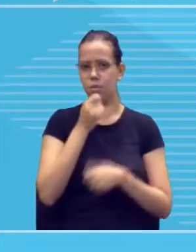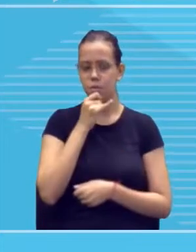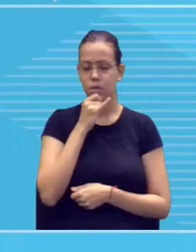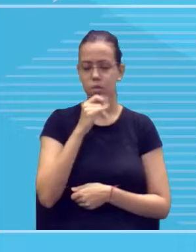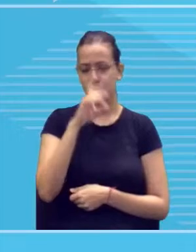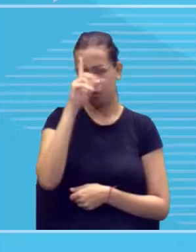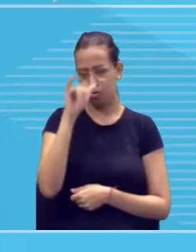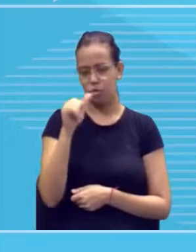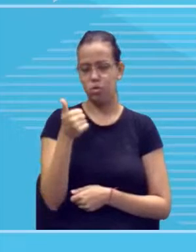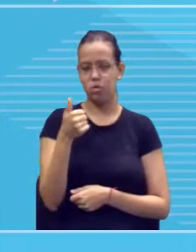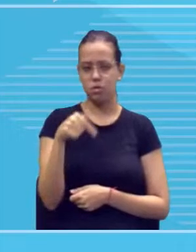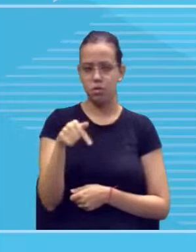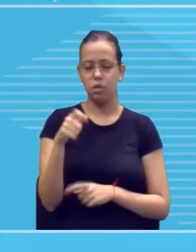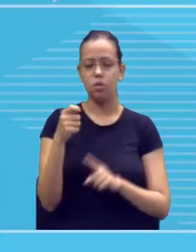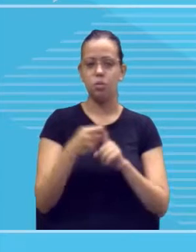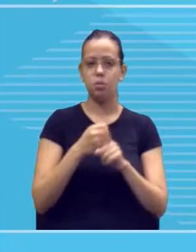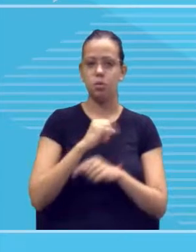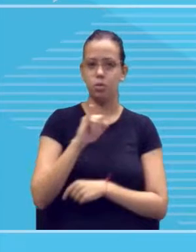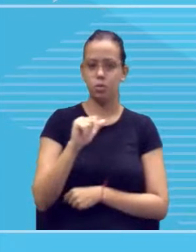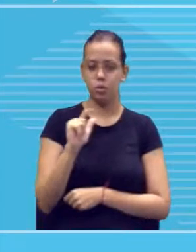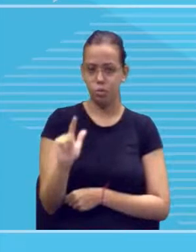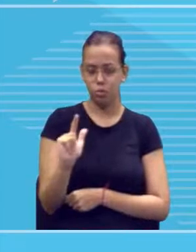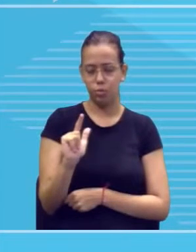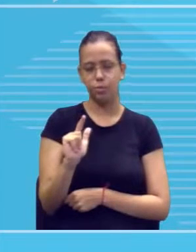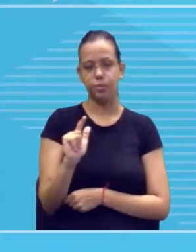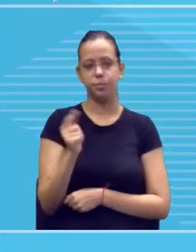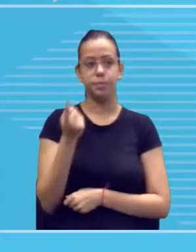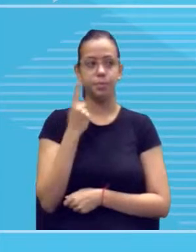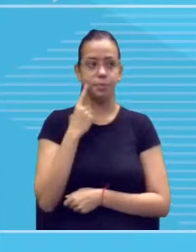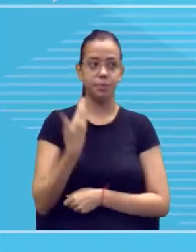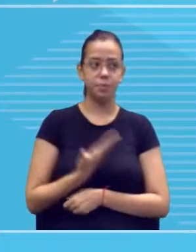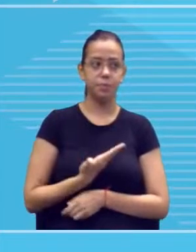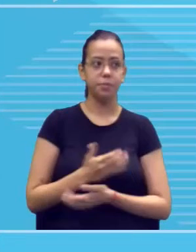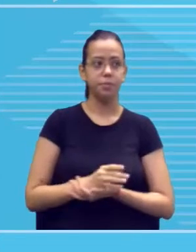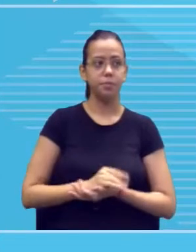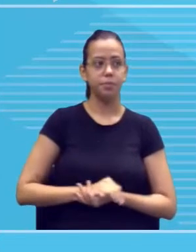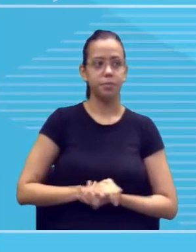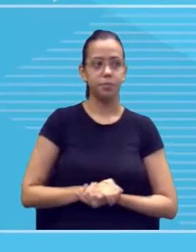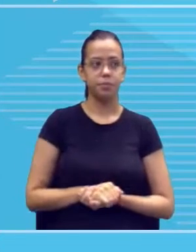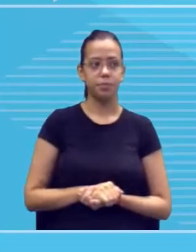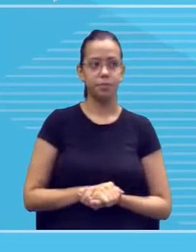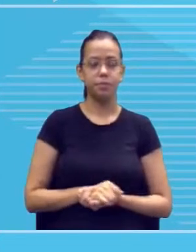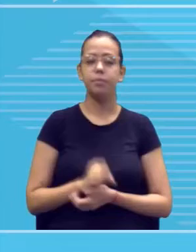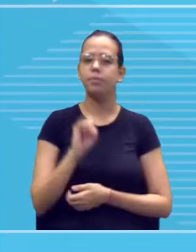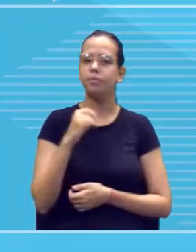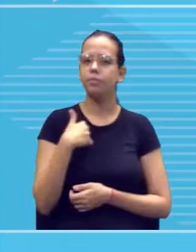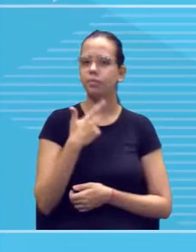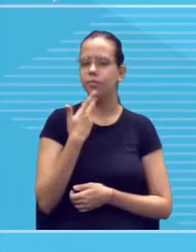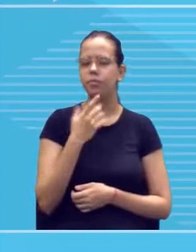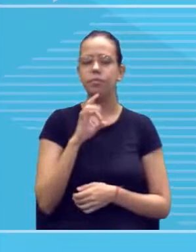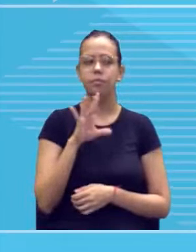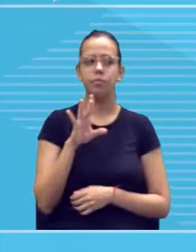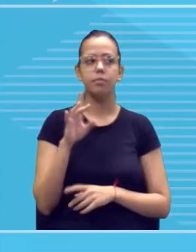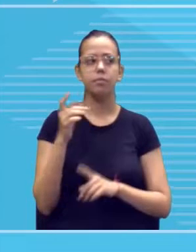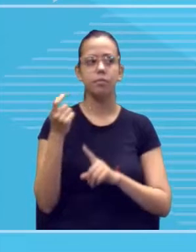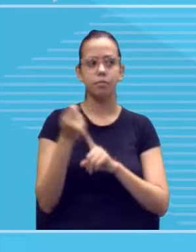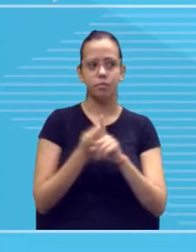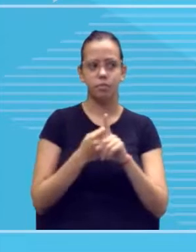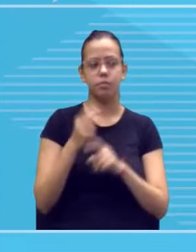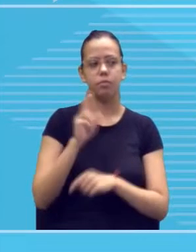onde é seu aniversário aniversário de 17 de julho é só o mês aí você